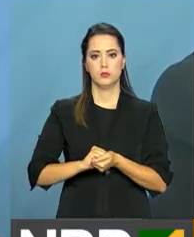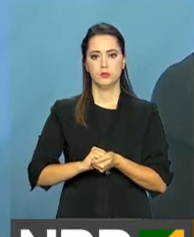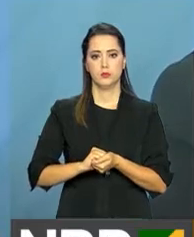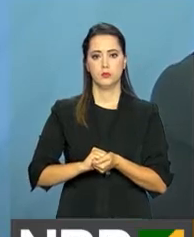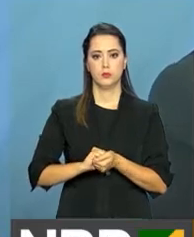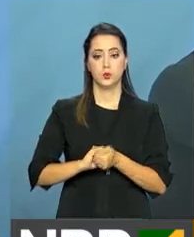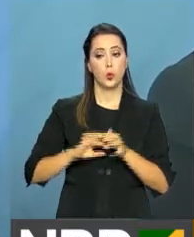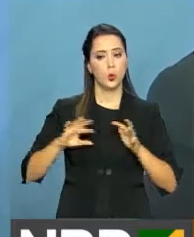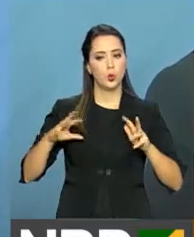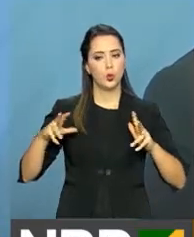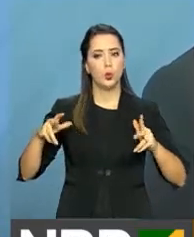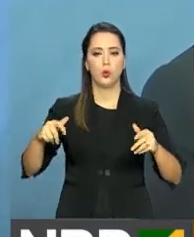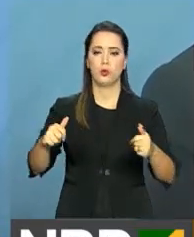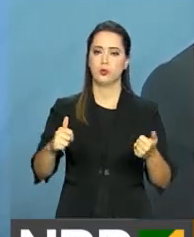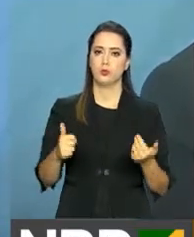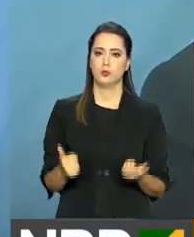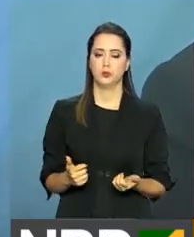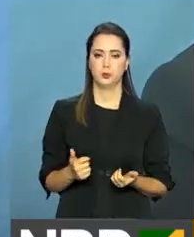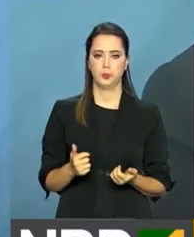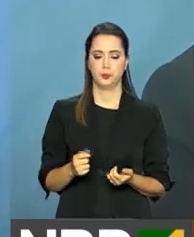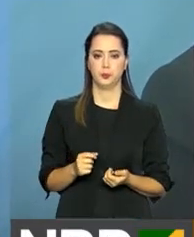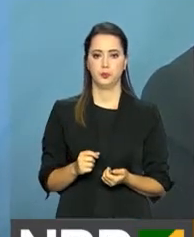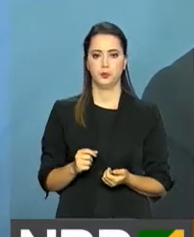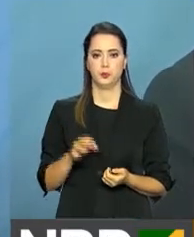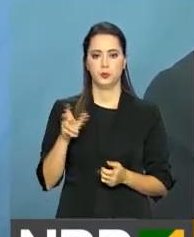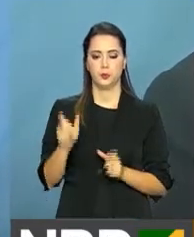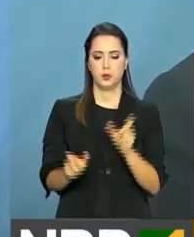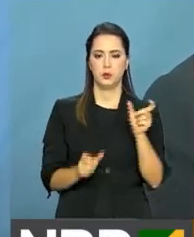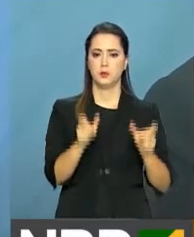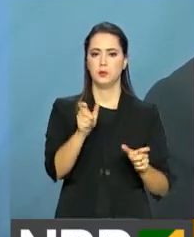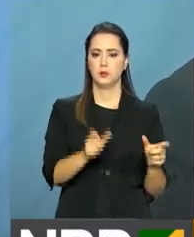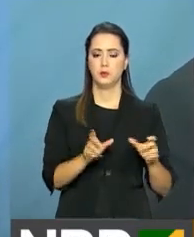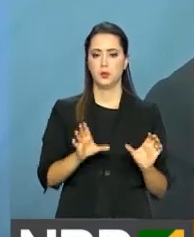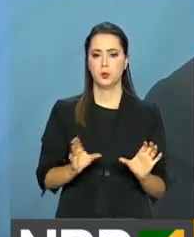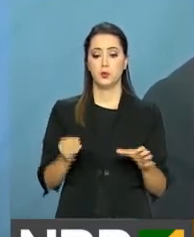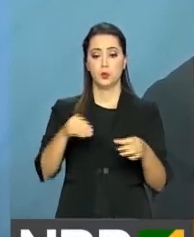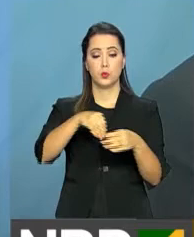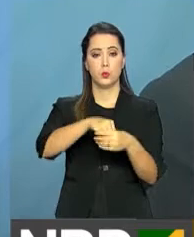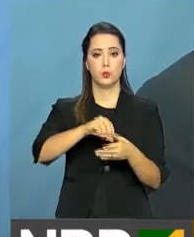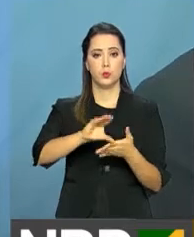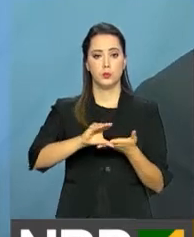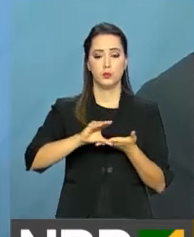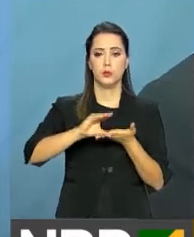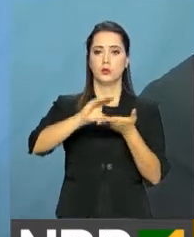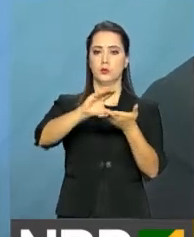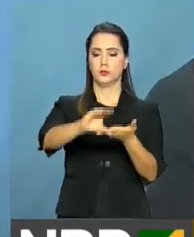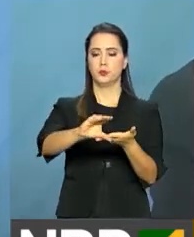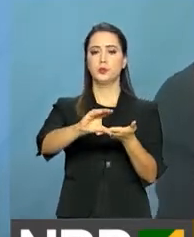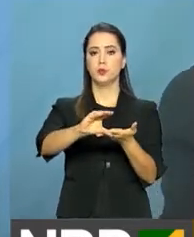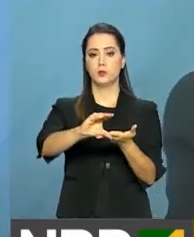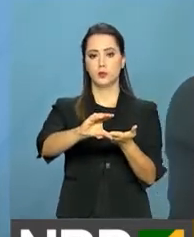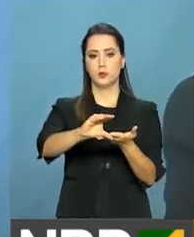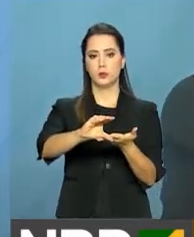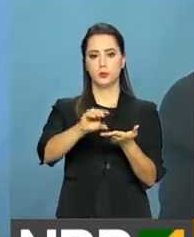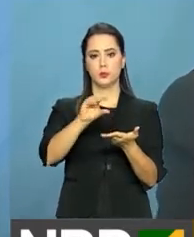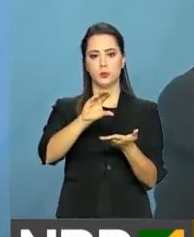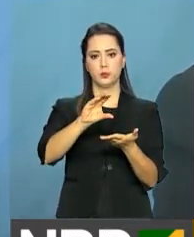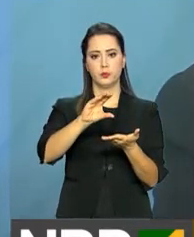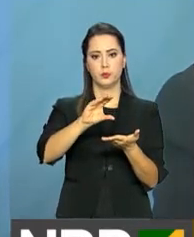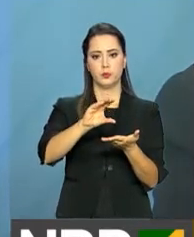coletivamente a todos os membros do conselho